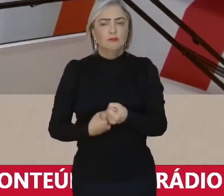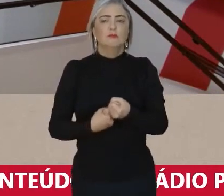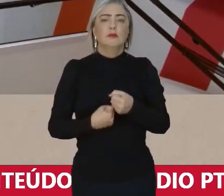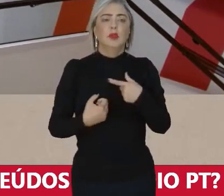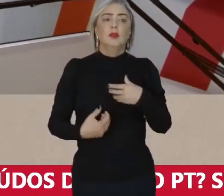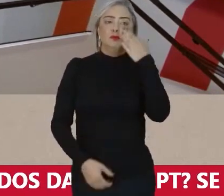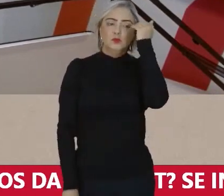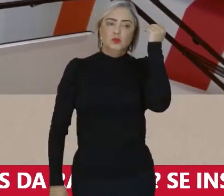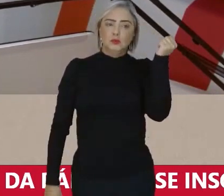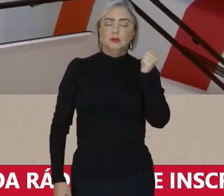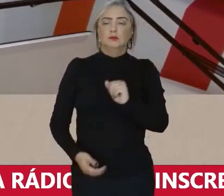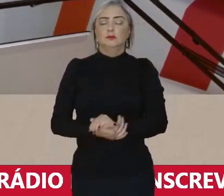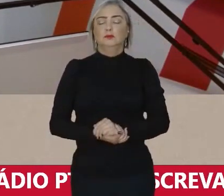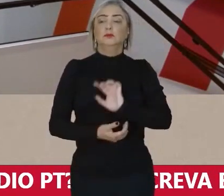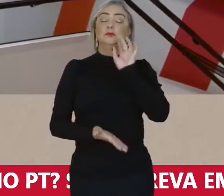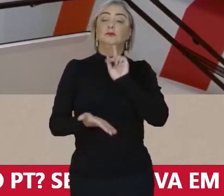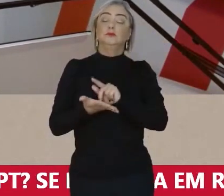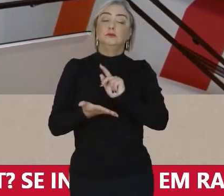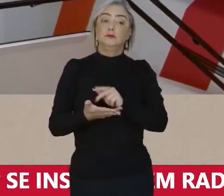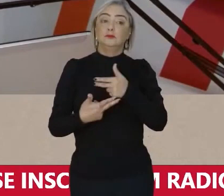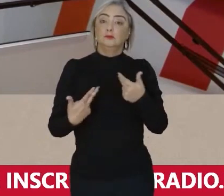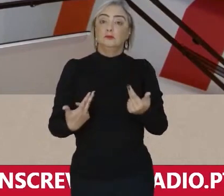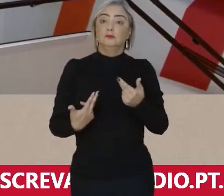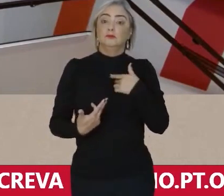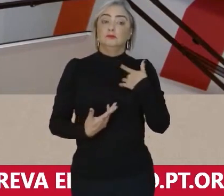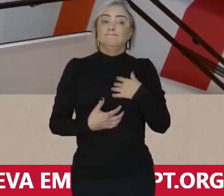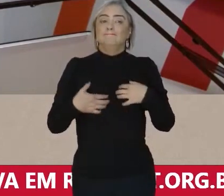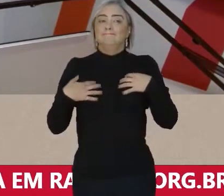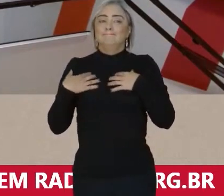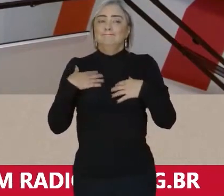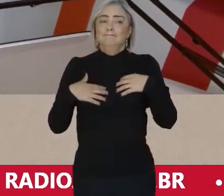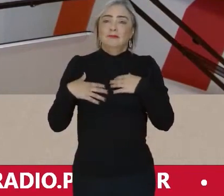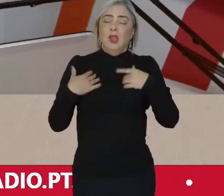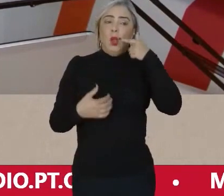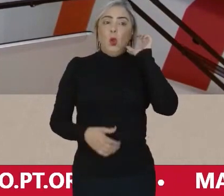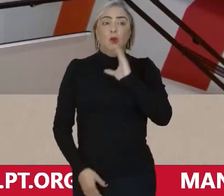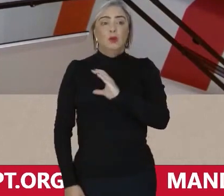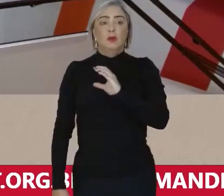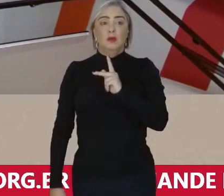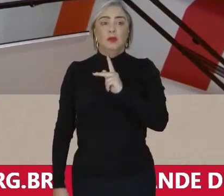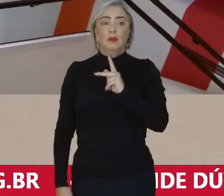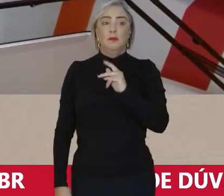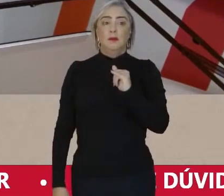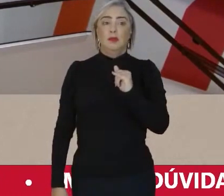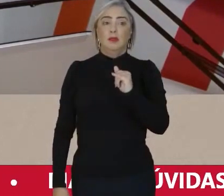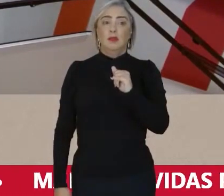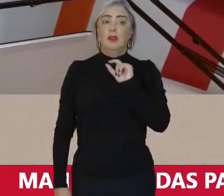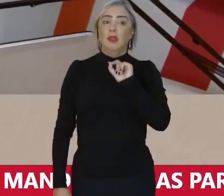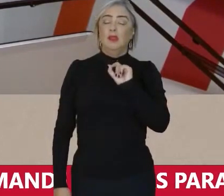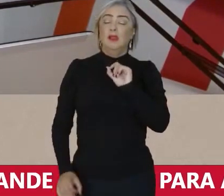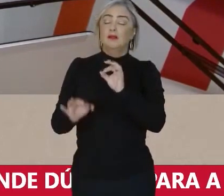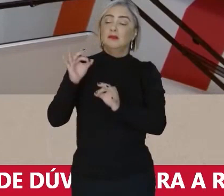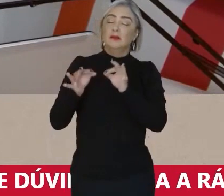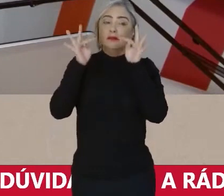com êxito. Porque, de fato, uma das coisas que mais nos incomoda, e que acho que ontem na CPI ficou muito claro, é que a